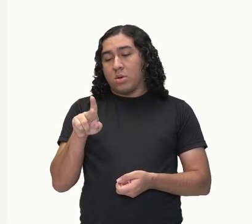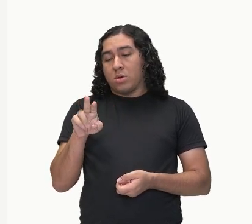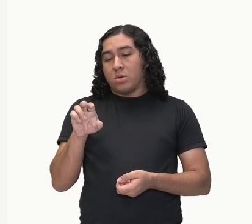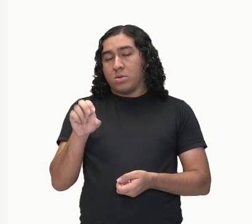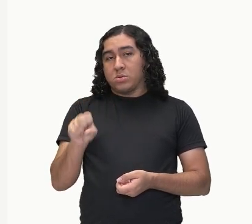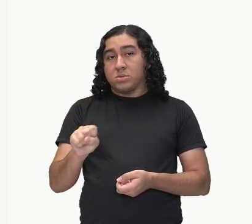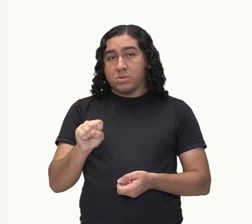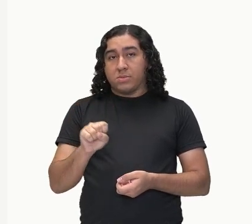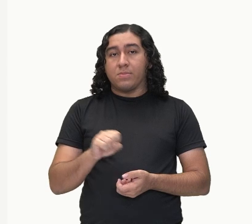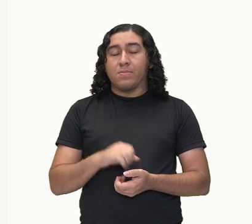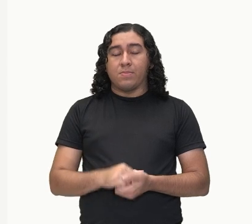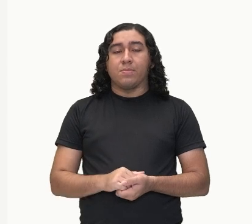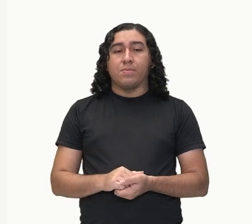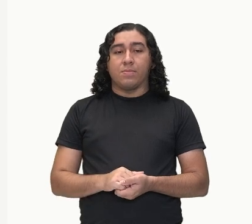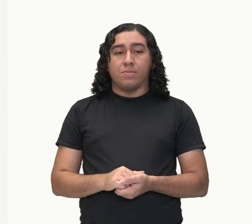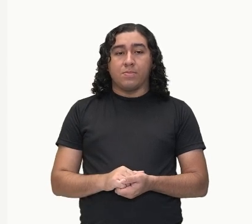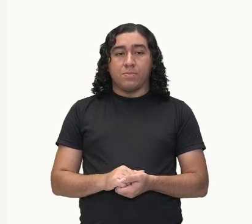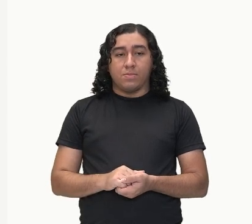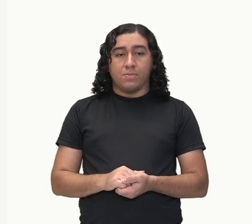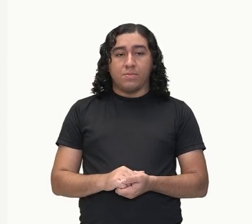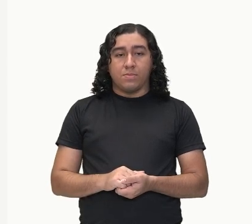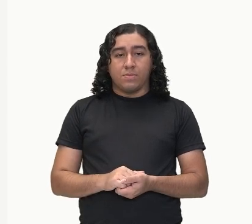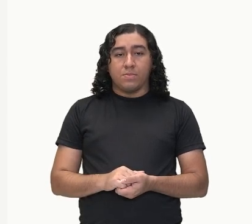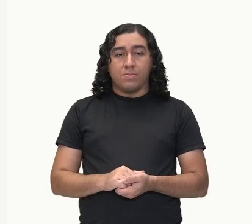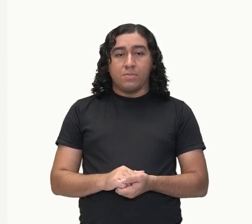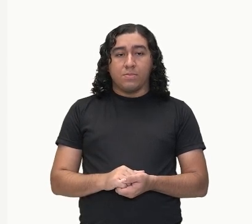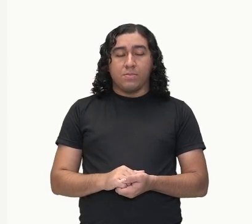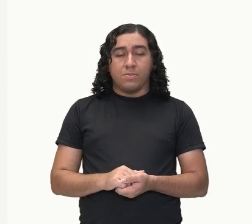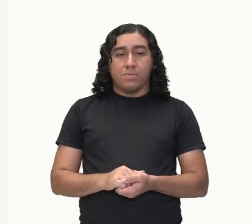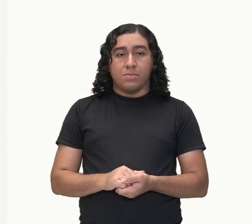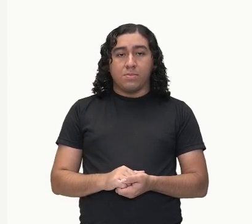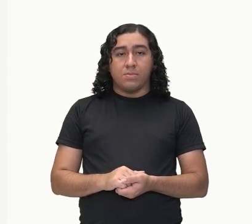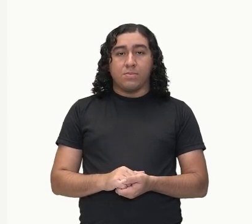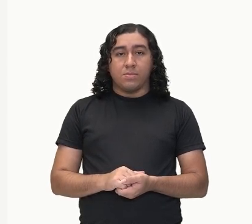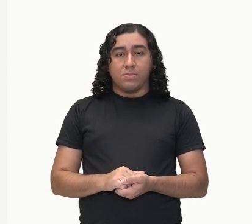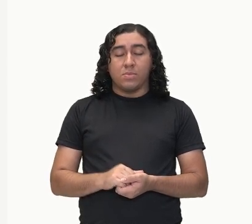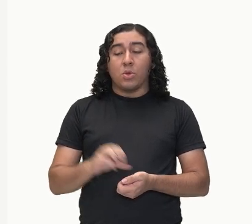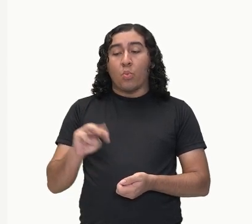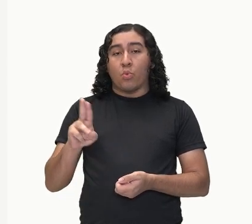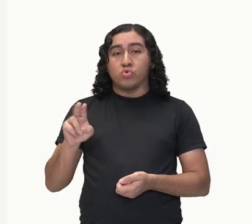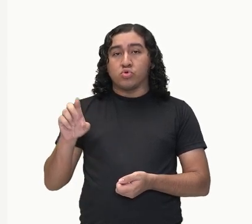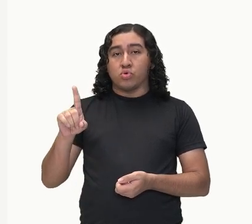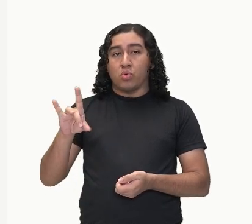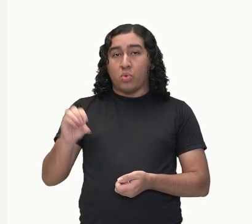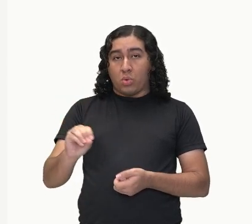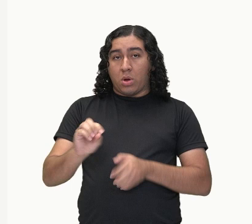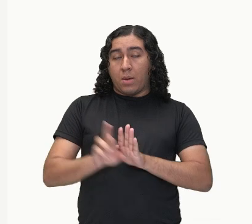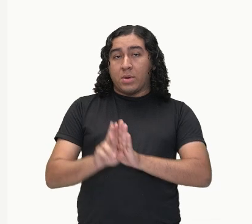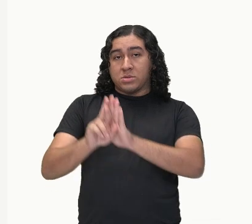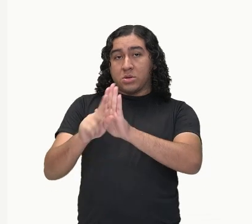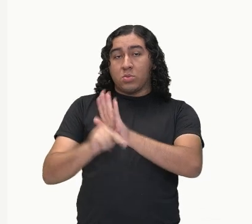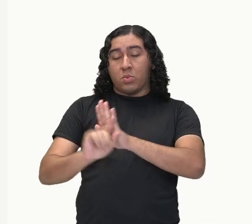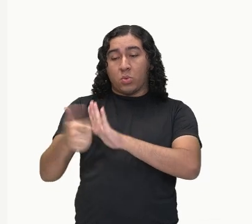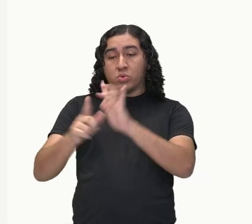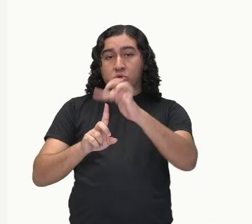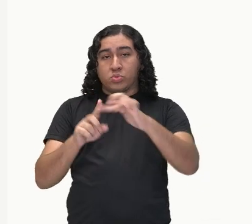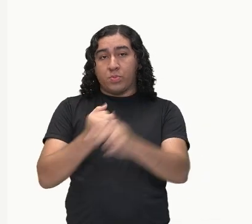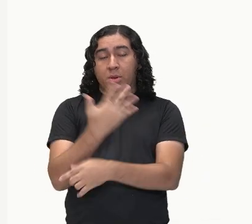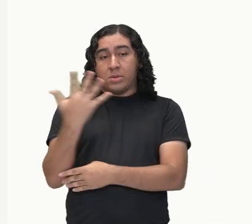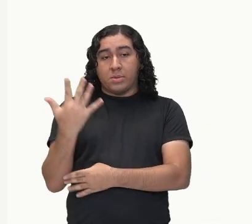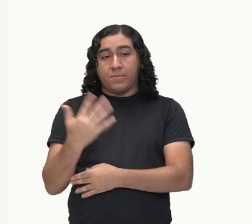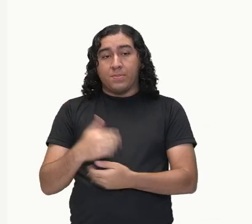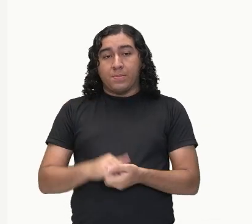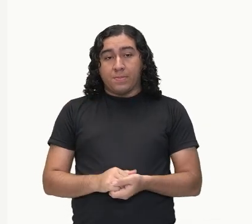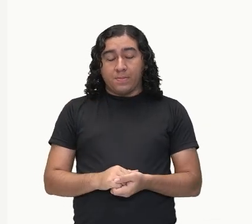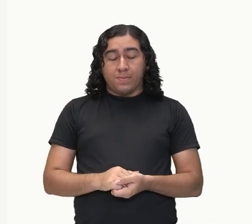vegetais. Nesse caso, musgos, né, representantes aí das briófitas. Ocorre também,